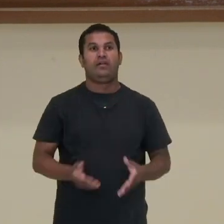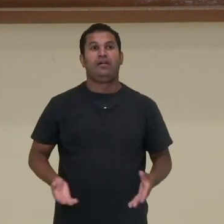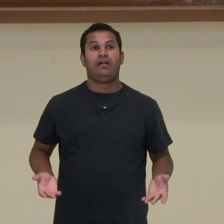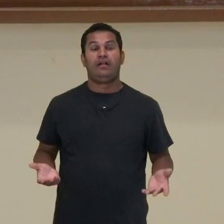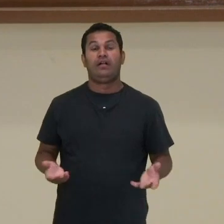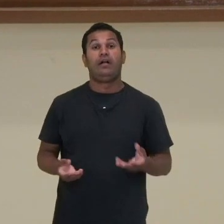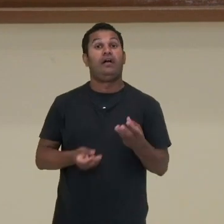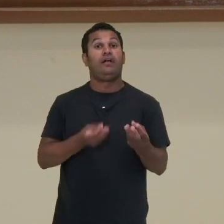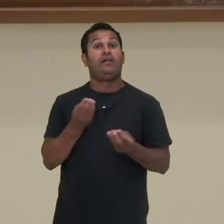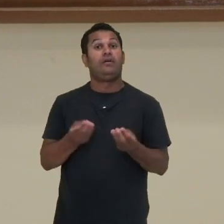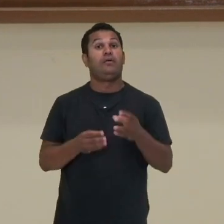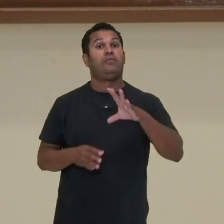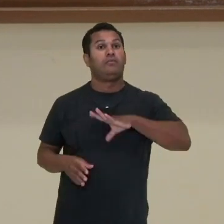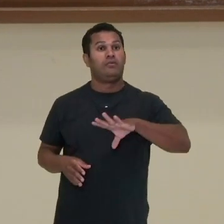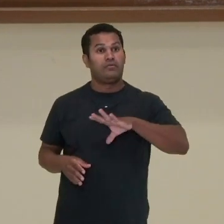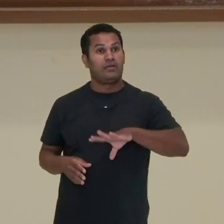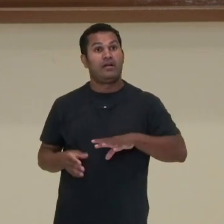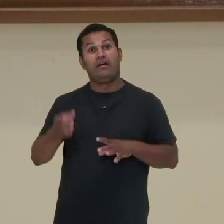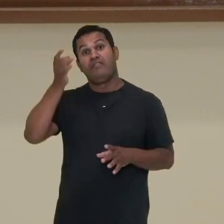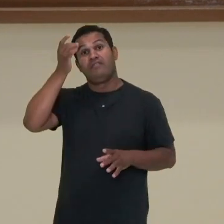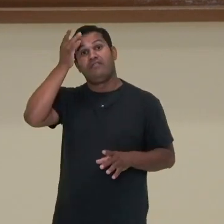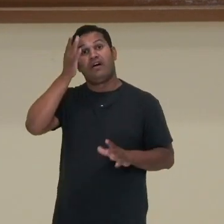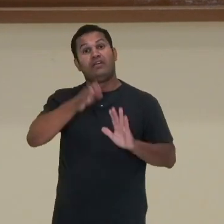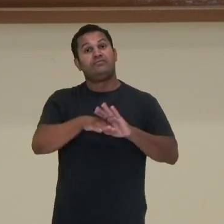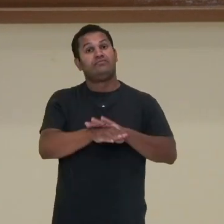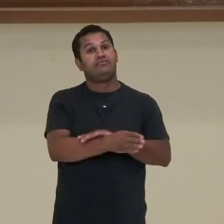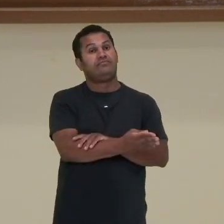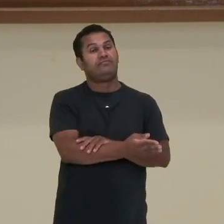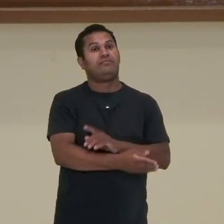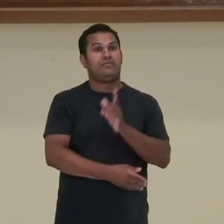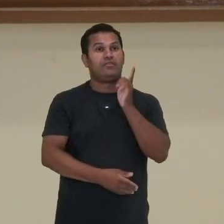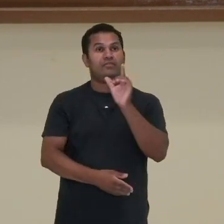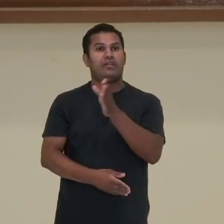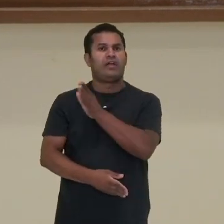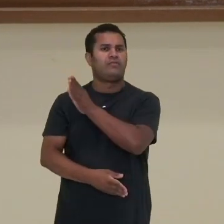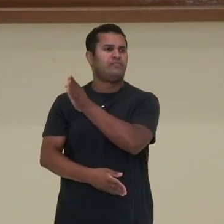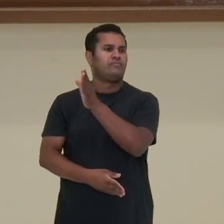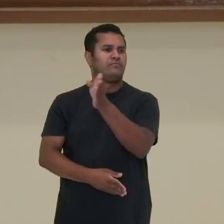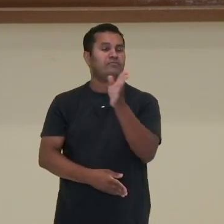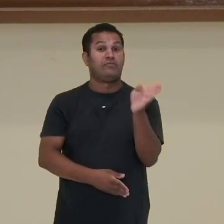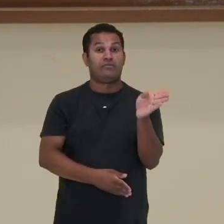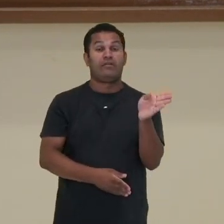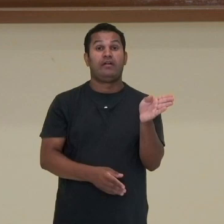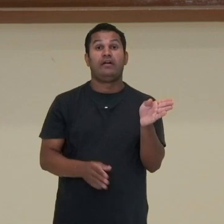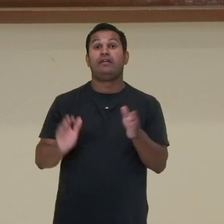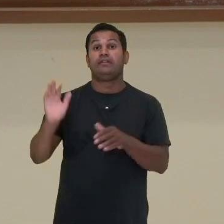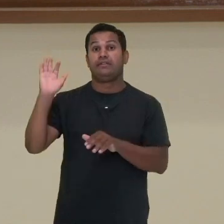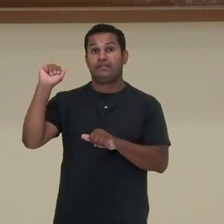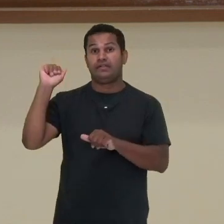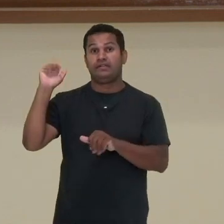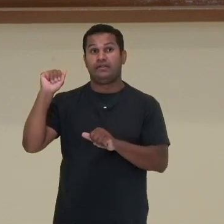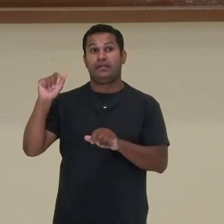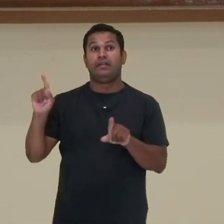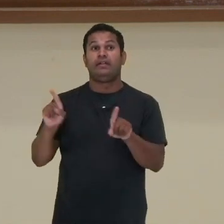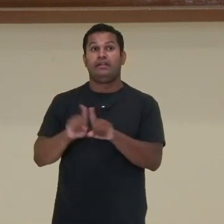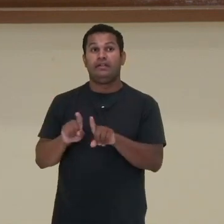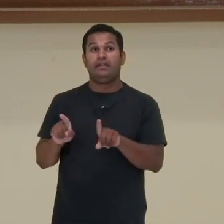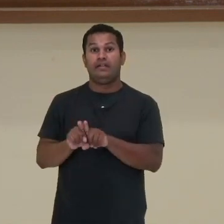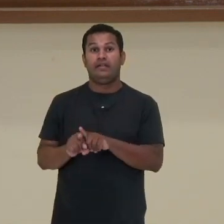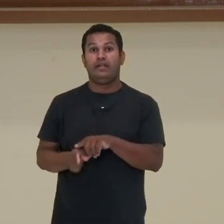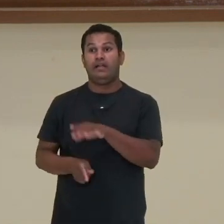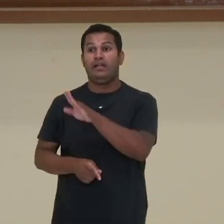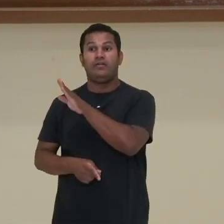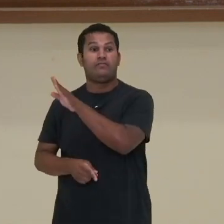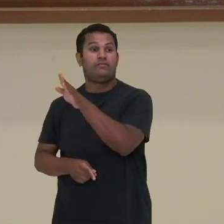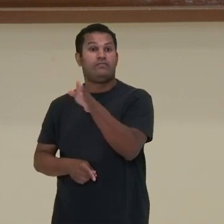rota, descobre a América e a partir dali, obviamente, que a França nunca se conformou, por exemplo, com o